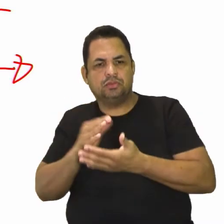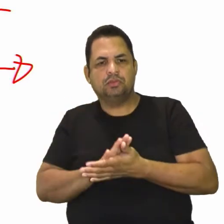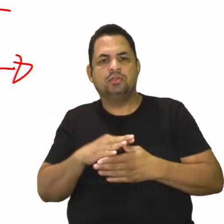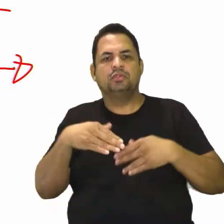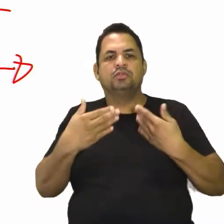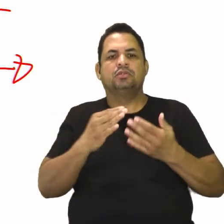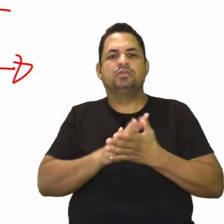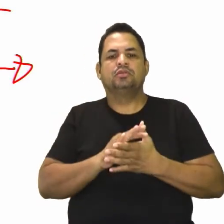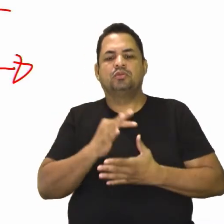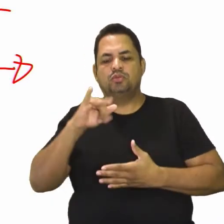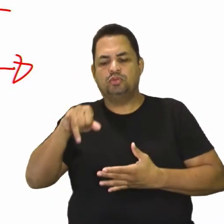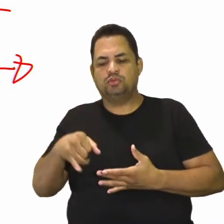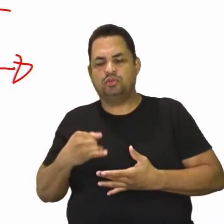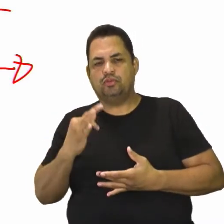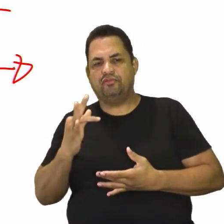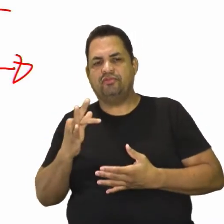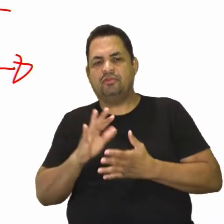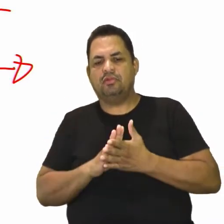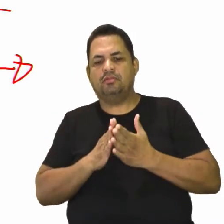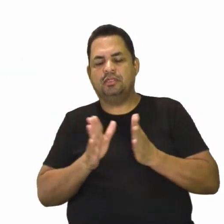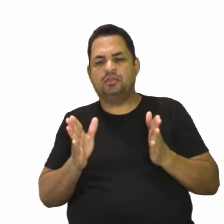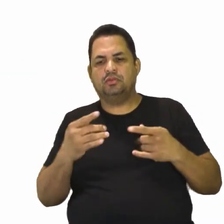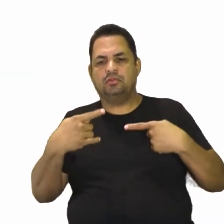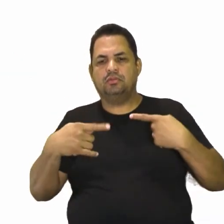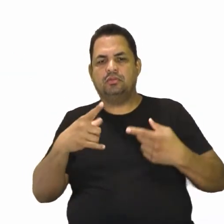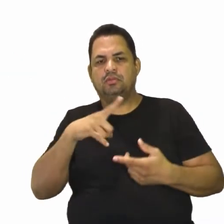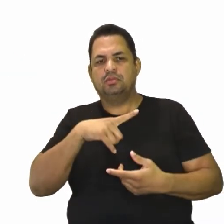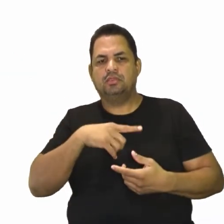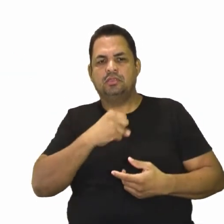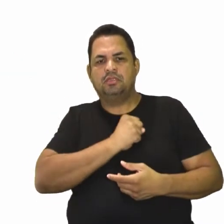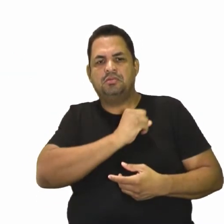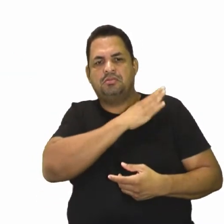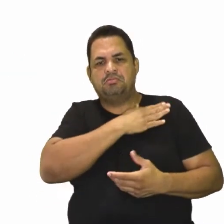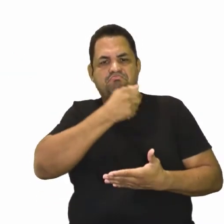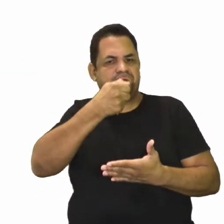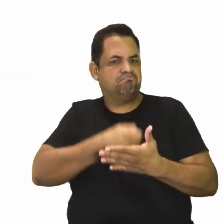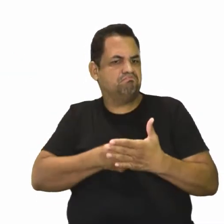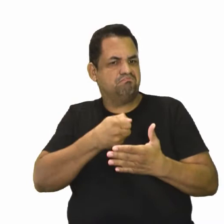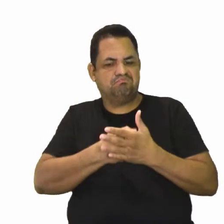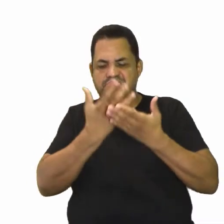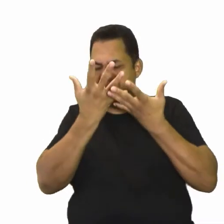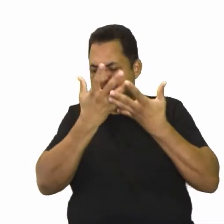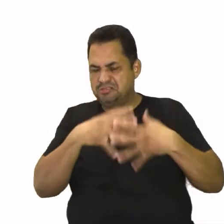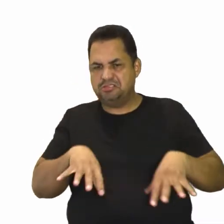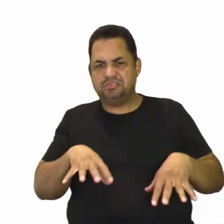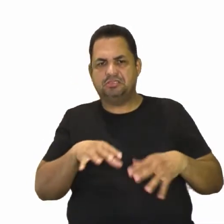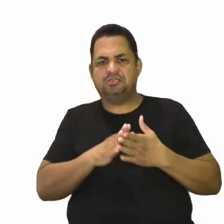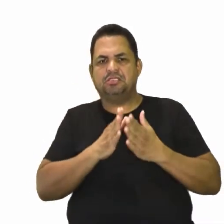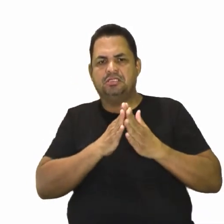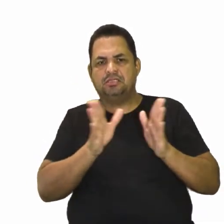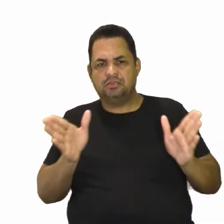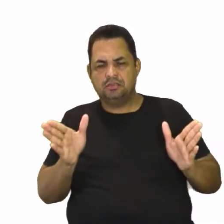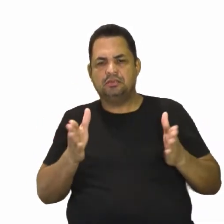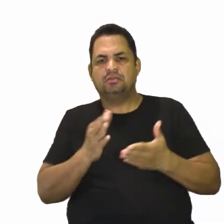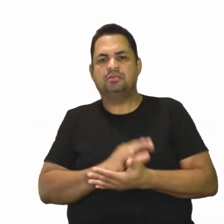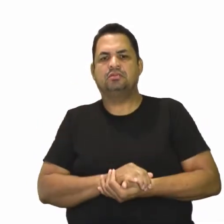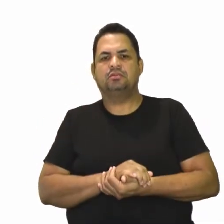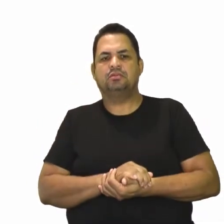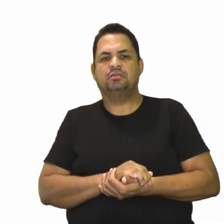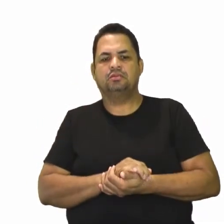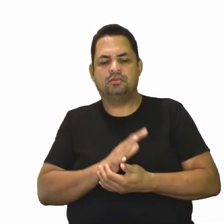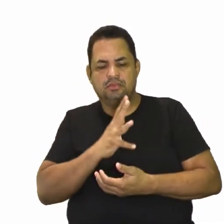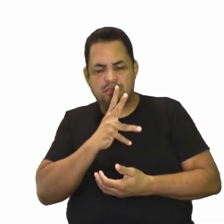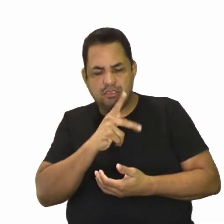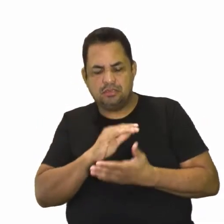Figueiredo tentava fazer uma abertura também política, nós temos os militares de linha dura que não aceitavam essa abertura